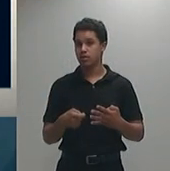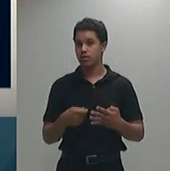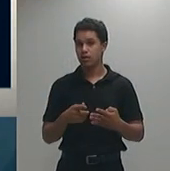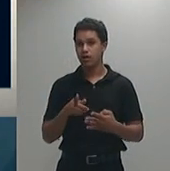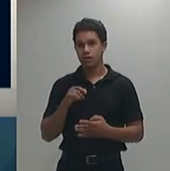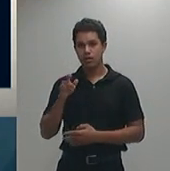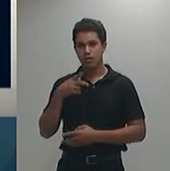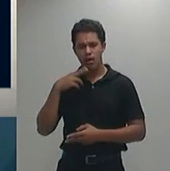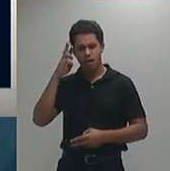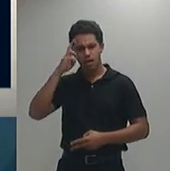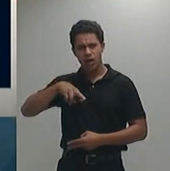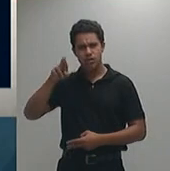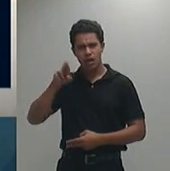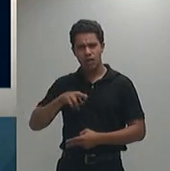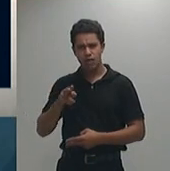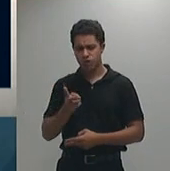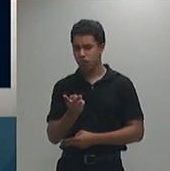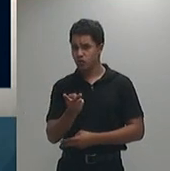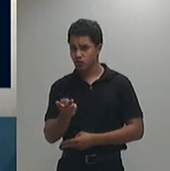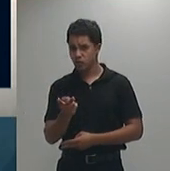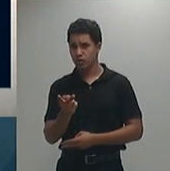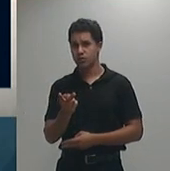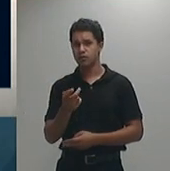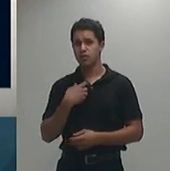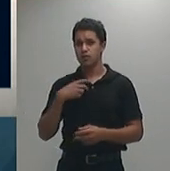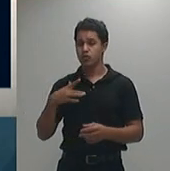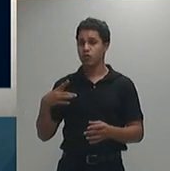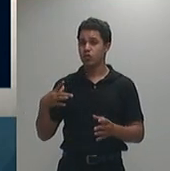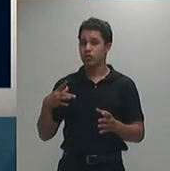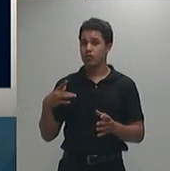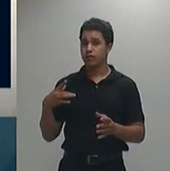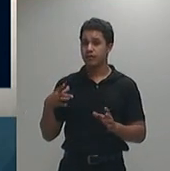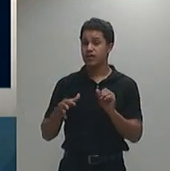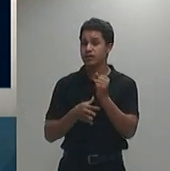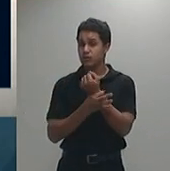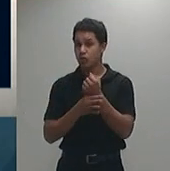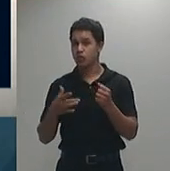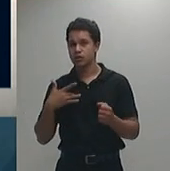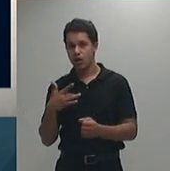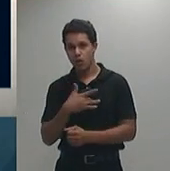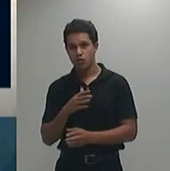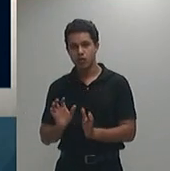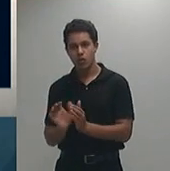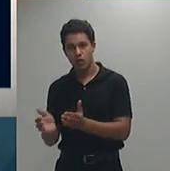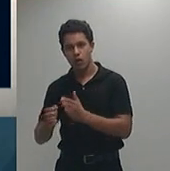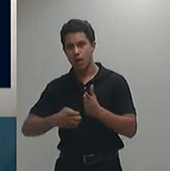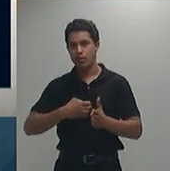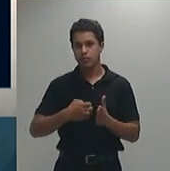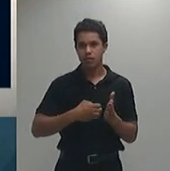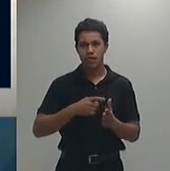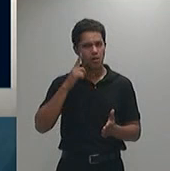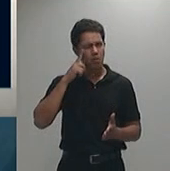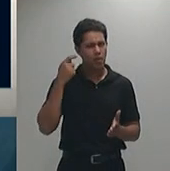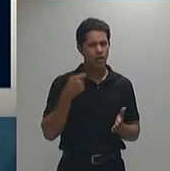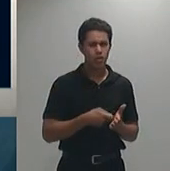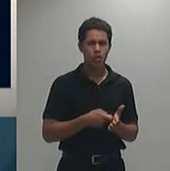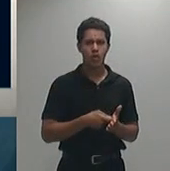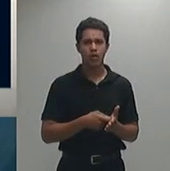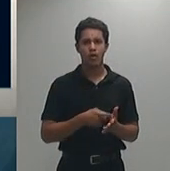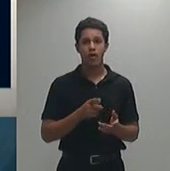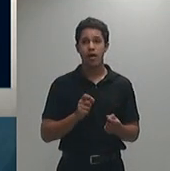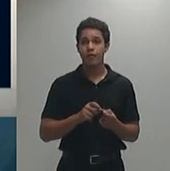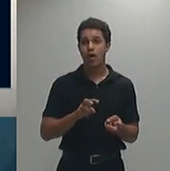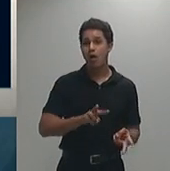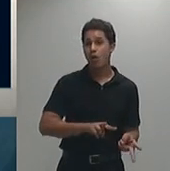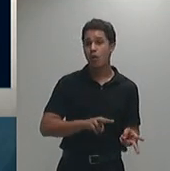do cancelamento unilateral de seguro saúde coletivo Empresarial condenou a operadora providenciar a migração